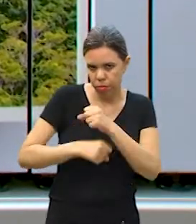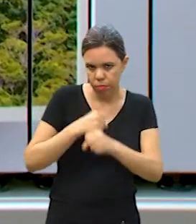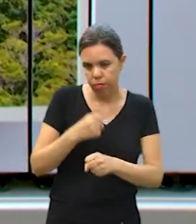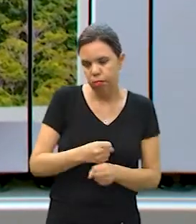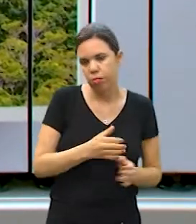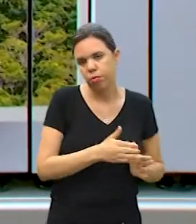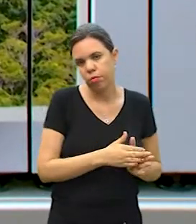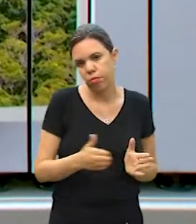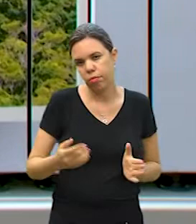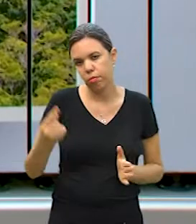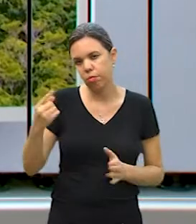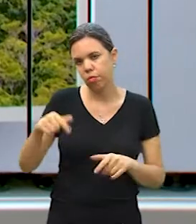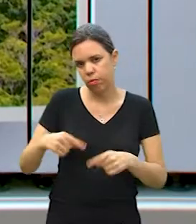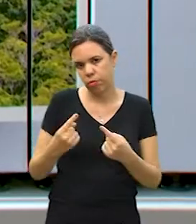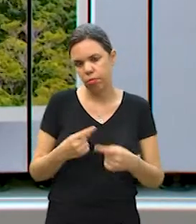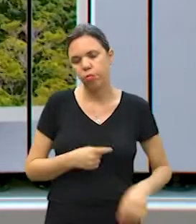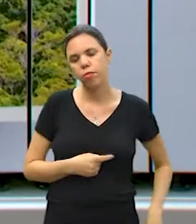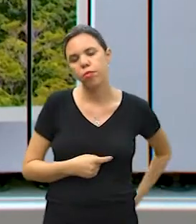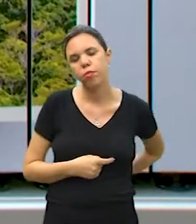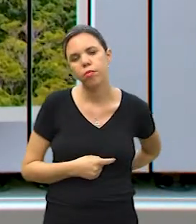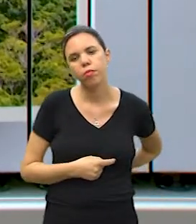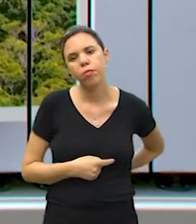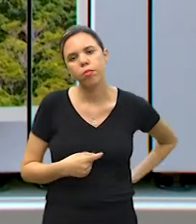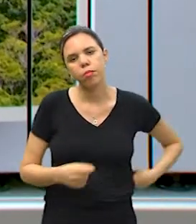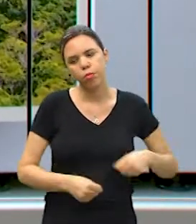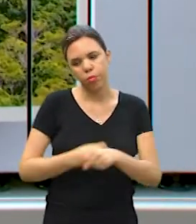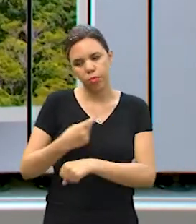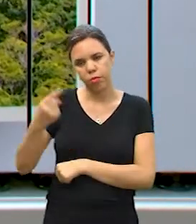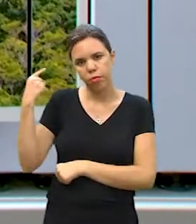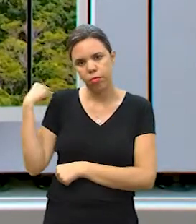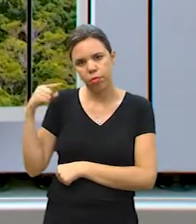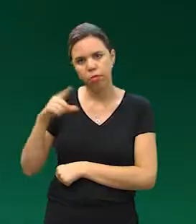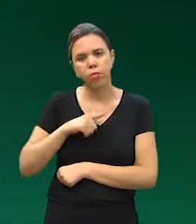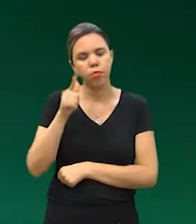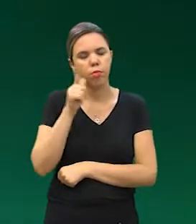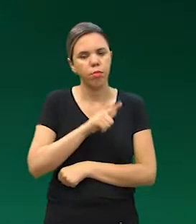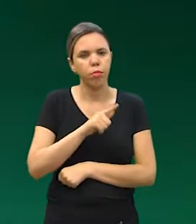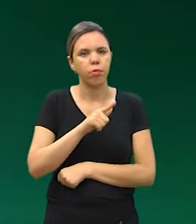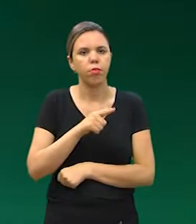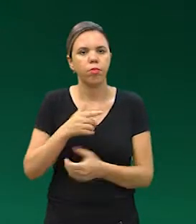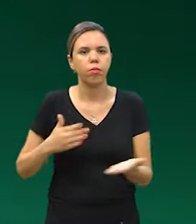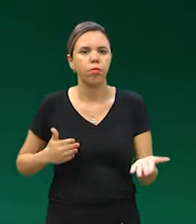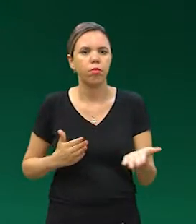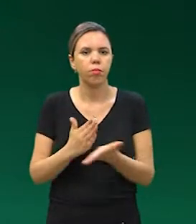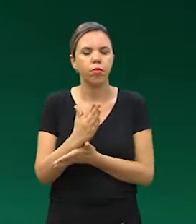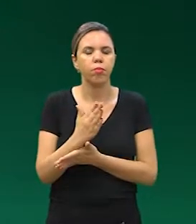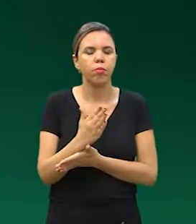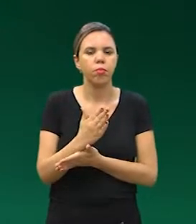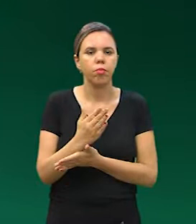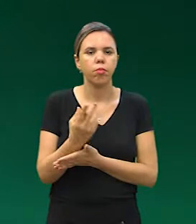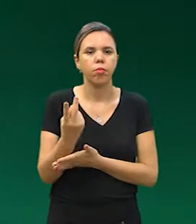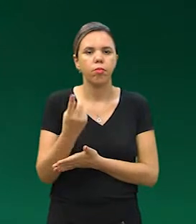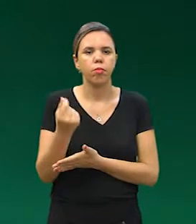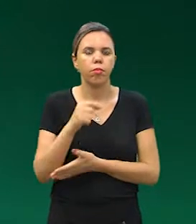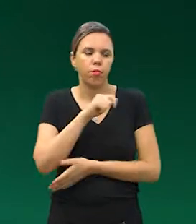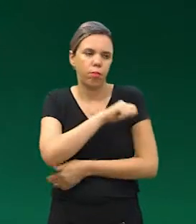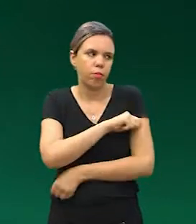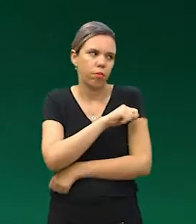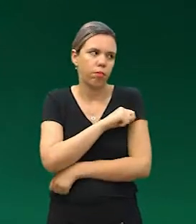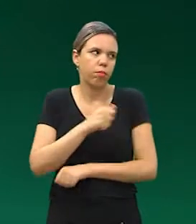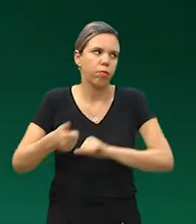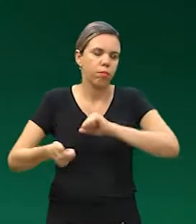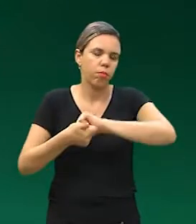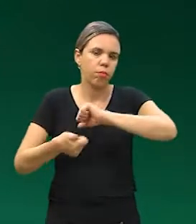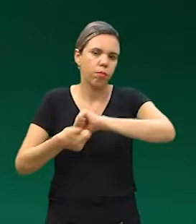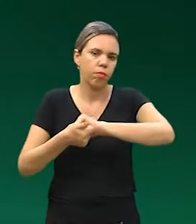por anos a fio, mas no ano passado conseguimos aprovar o custo aluno